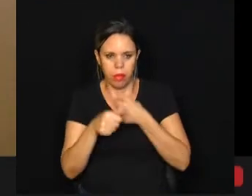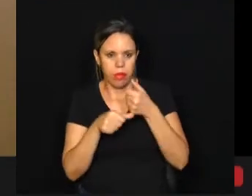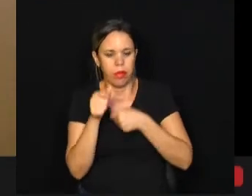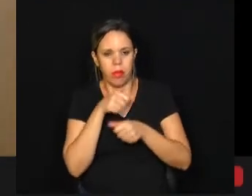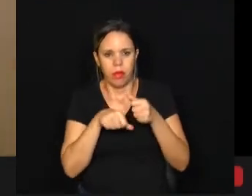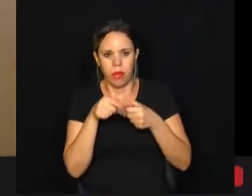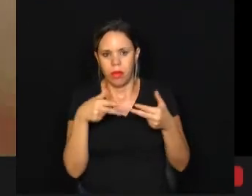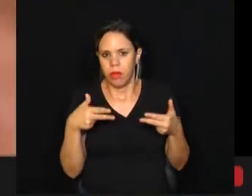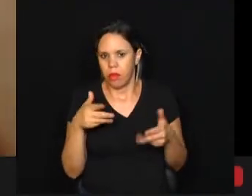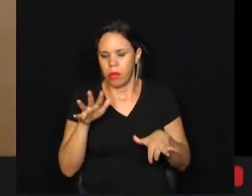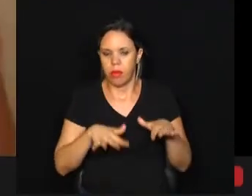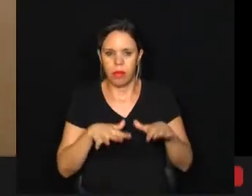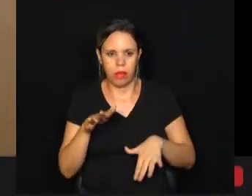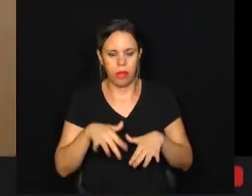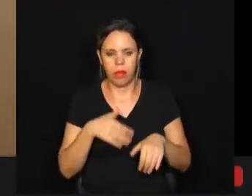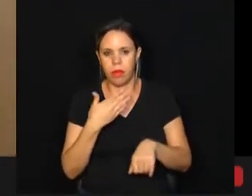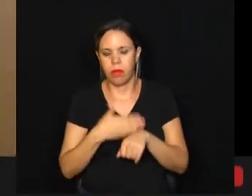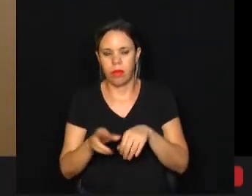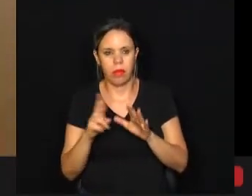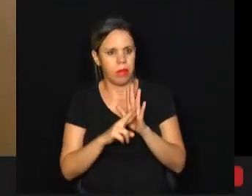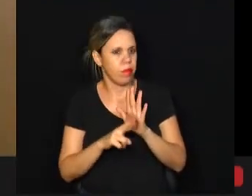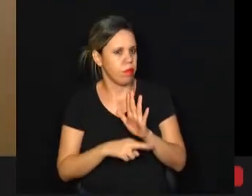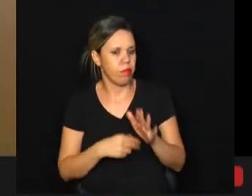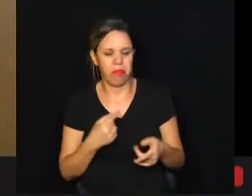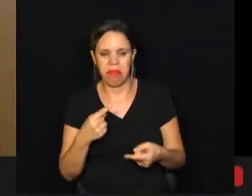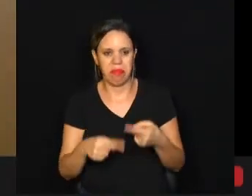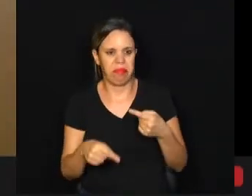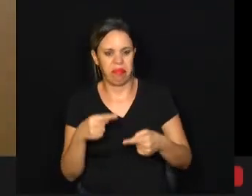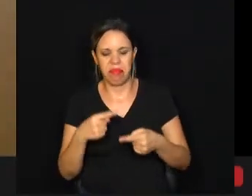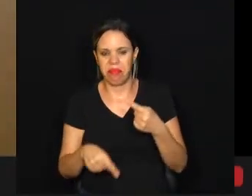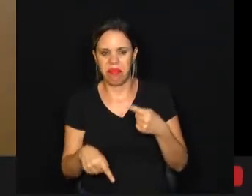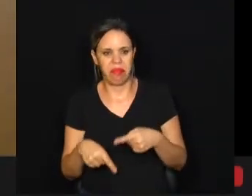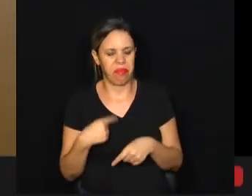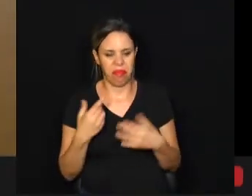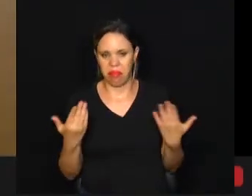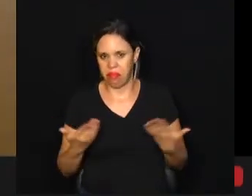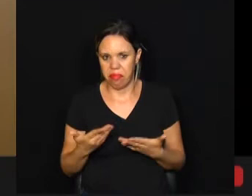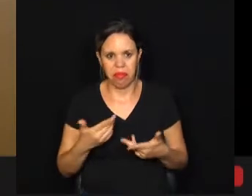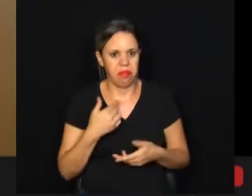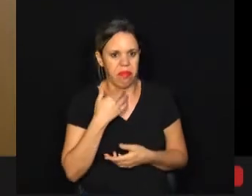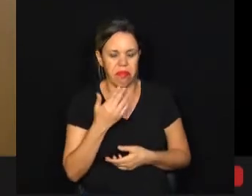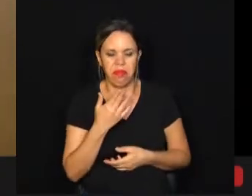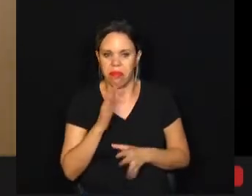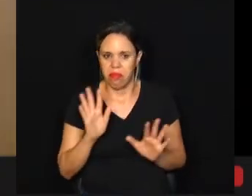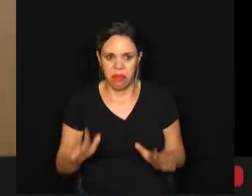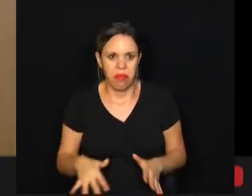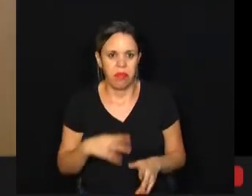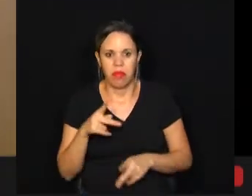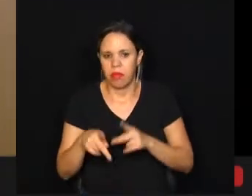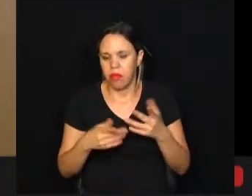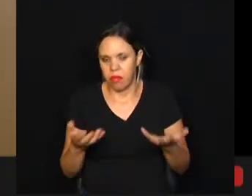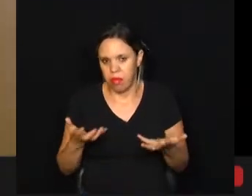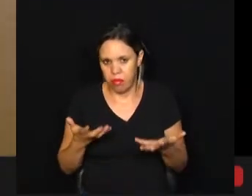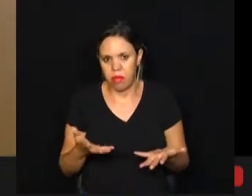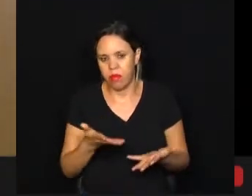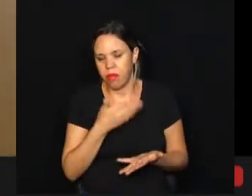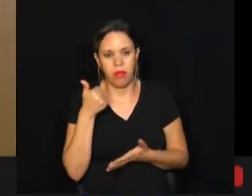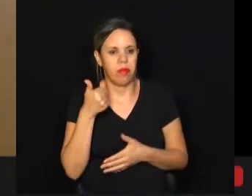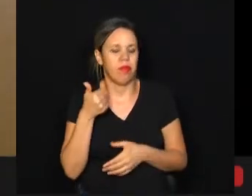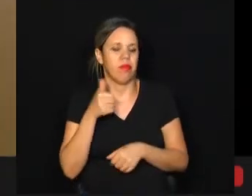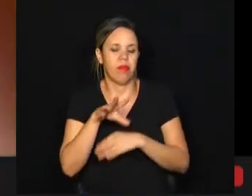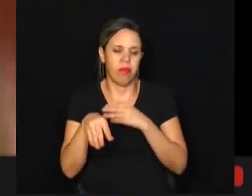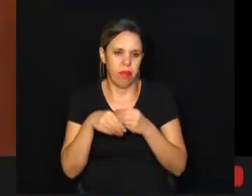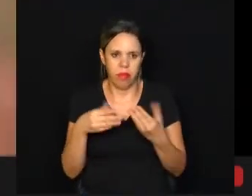aperfeiçoamento. Às vezes aplicam regras que não servem para a condição atual e eles querem o aprimoramento.